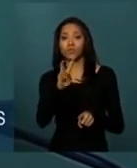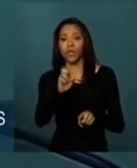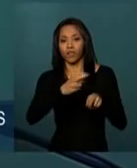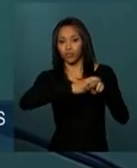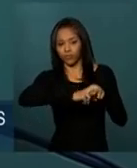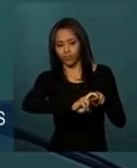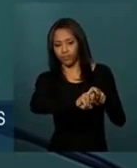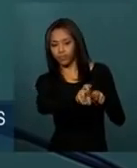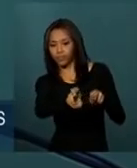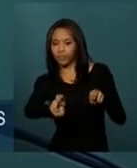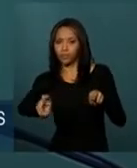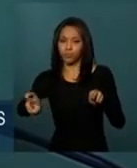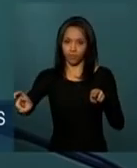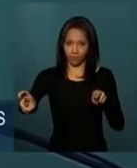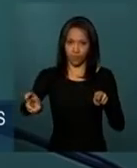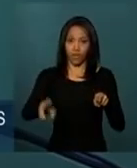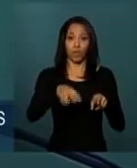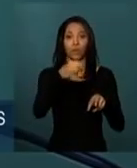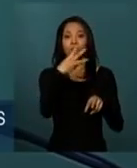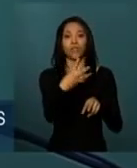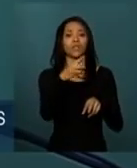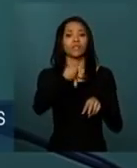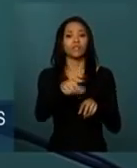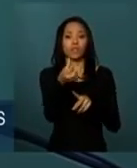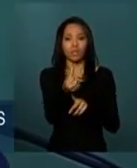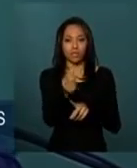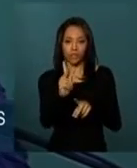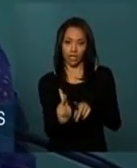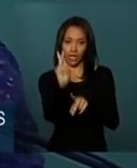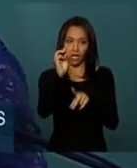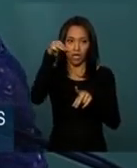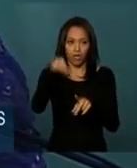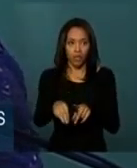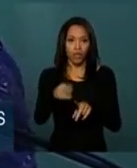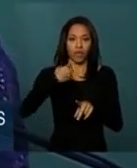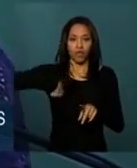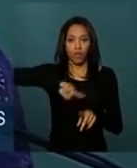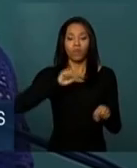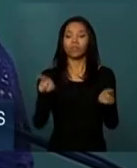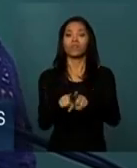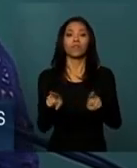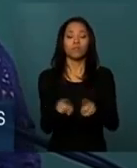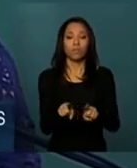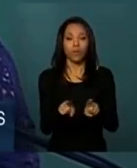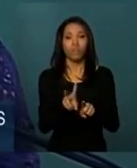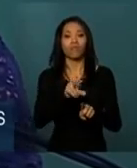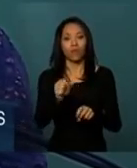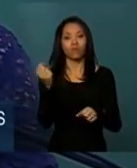trilho, com 3,6 quilômetros, nós também vamos construir